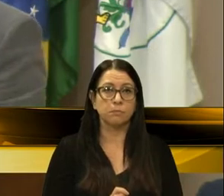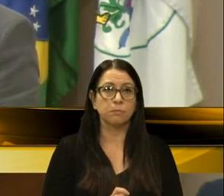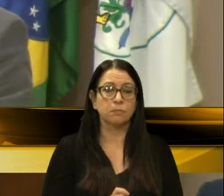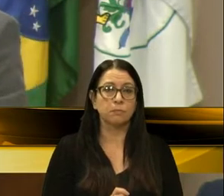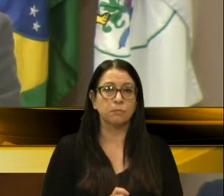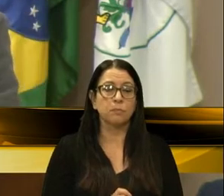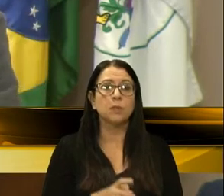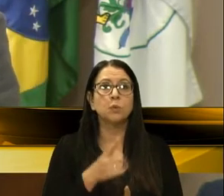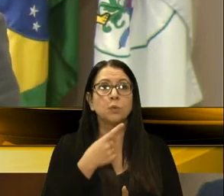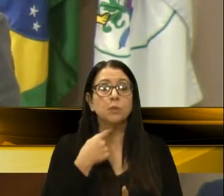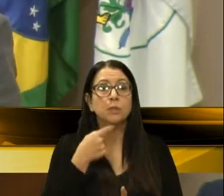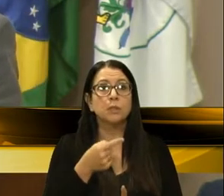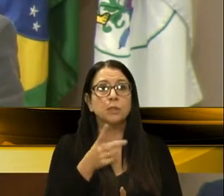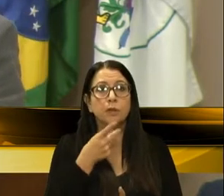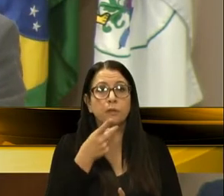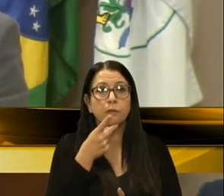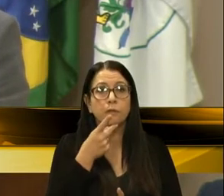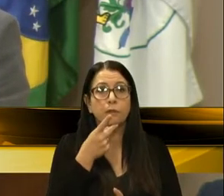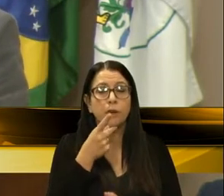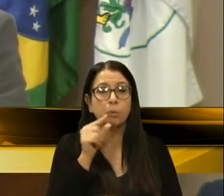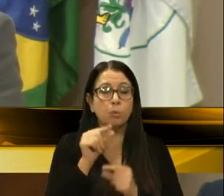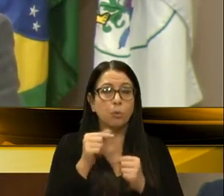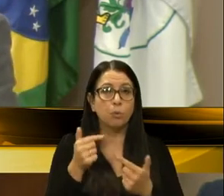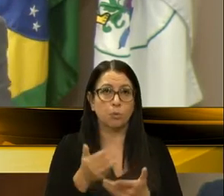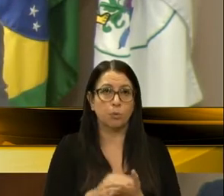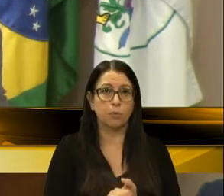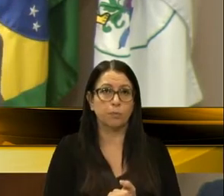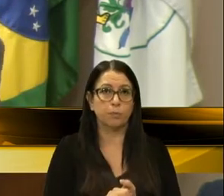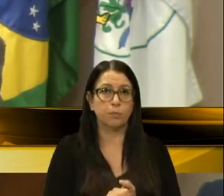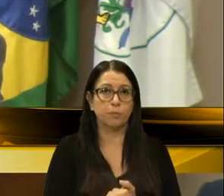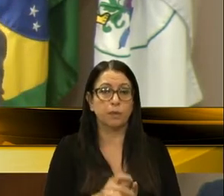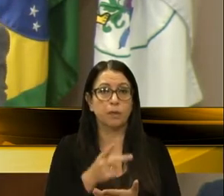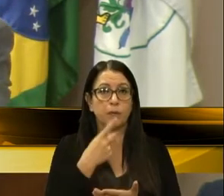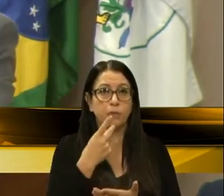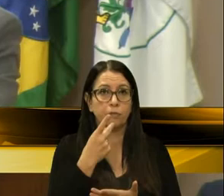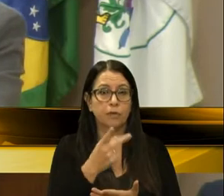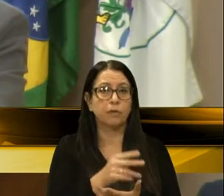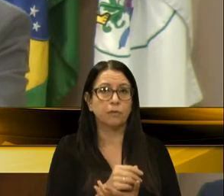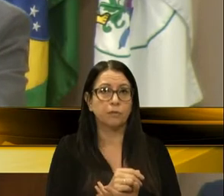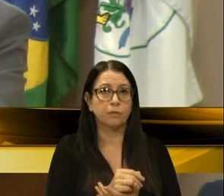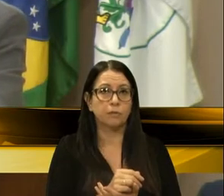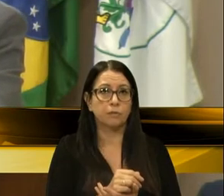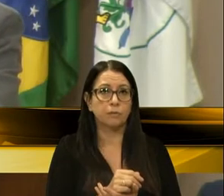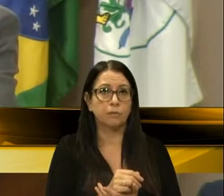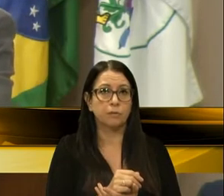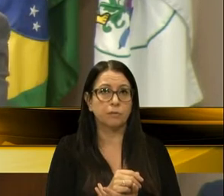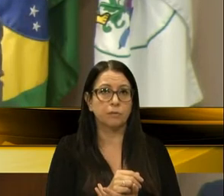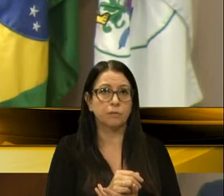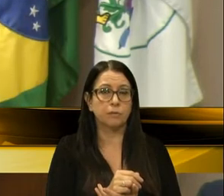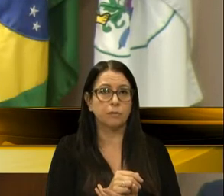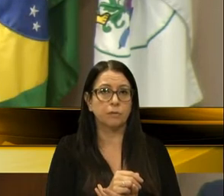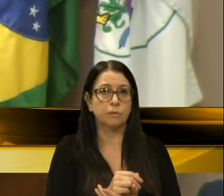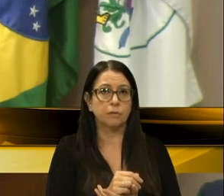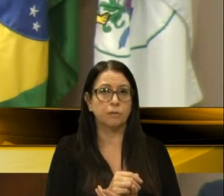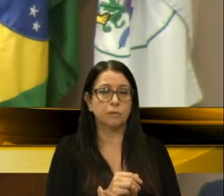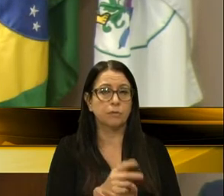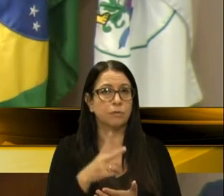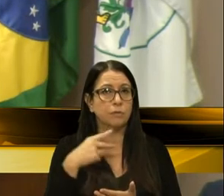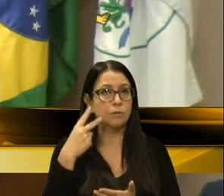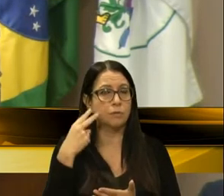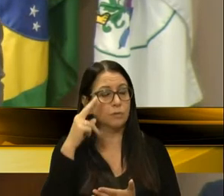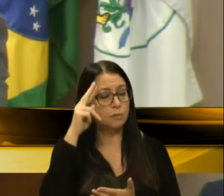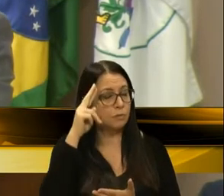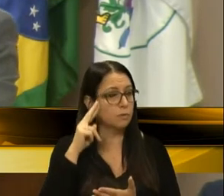Eu gostaria aqui só fazer um contraponto à fala do nobre edil, vereador